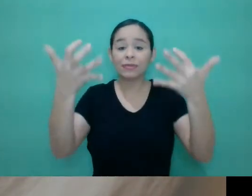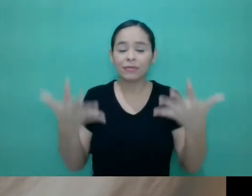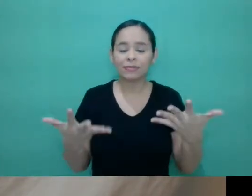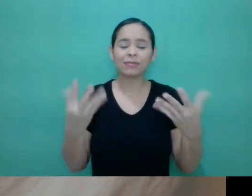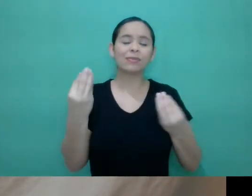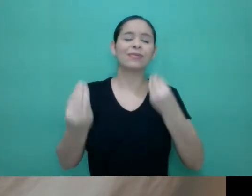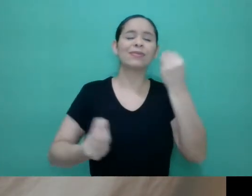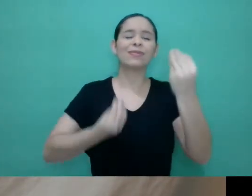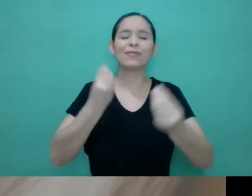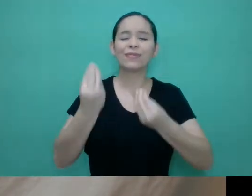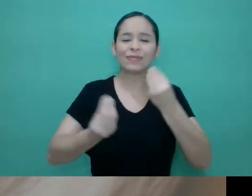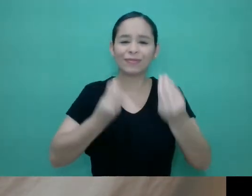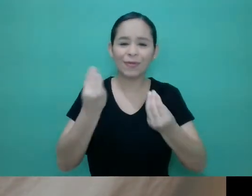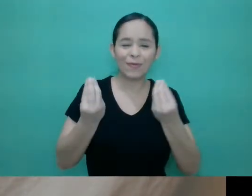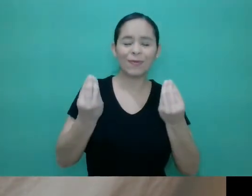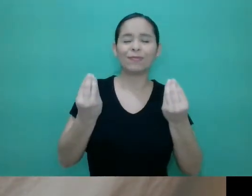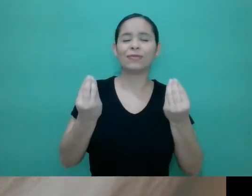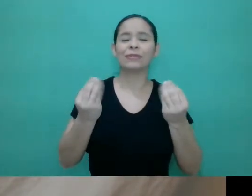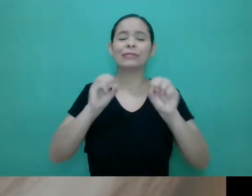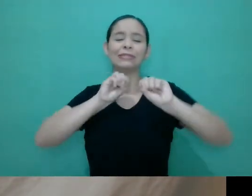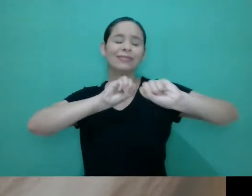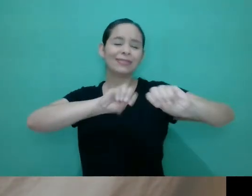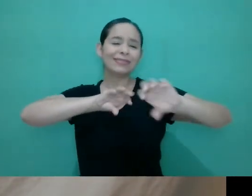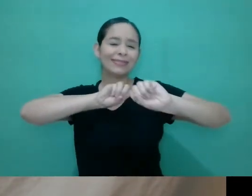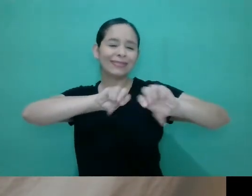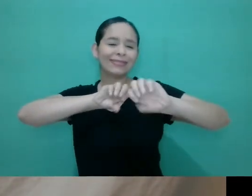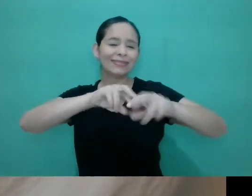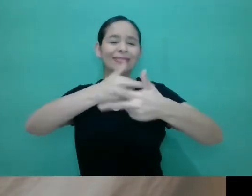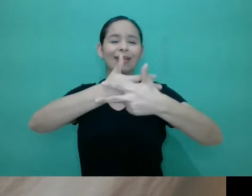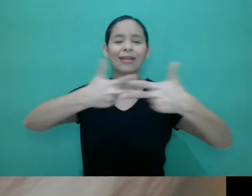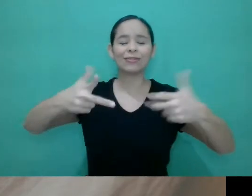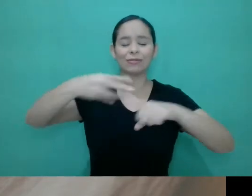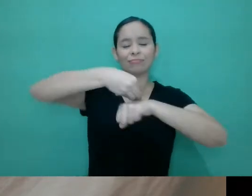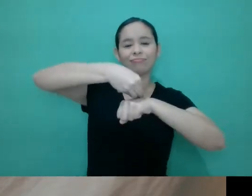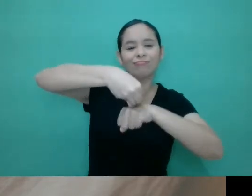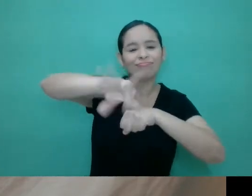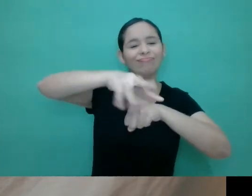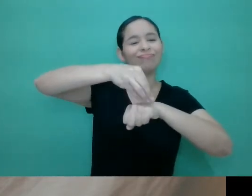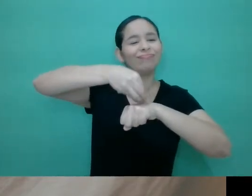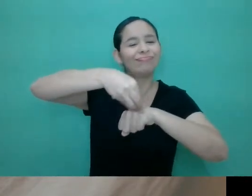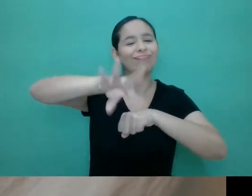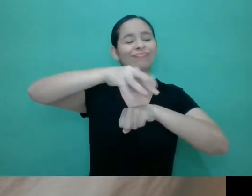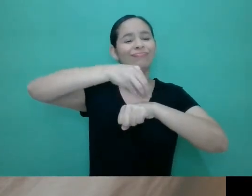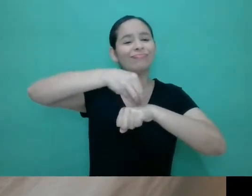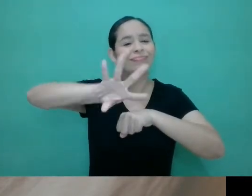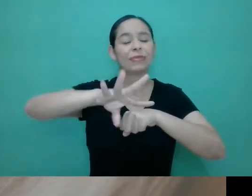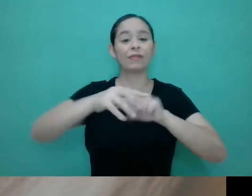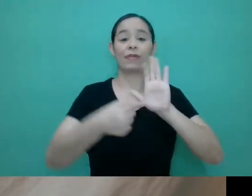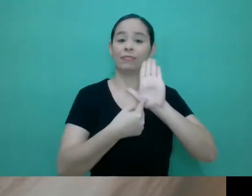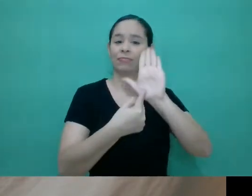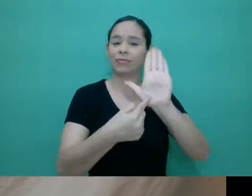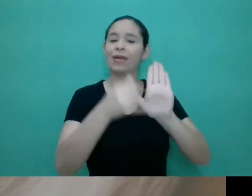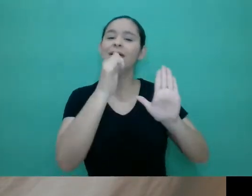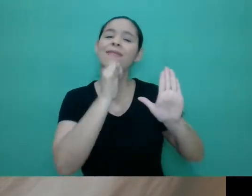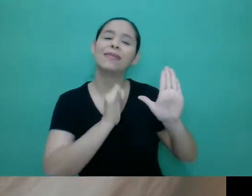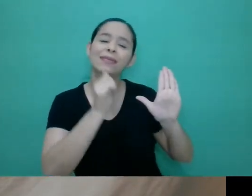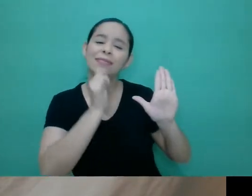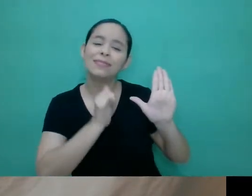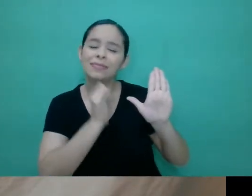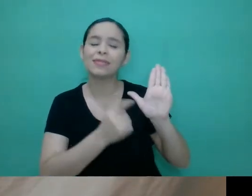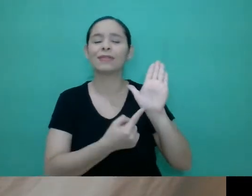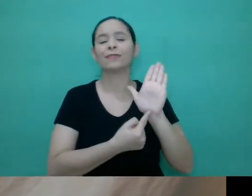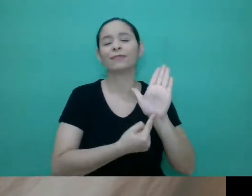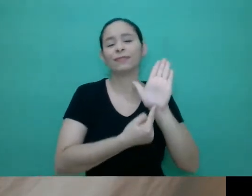vontade didática, de ensinar alguma coisa, de transmitir alguma coisa, né? Então ele vai dar alguns exemplos, ele